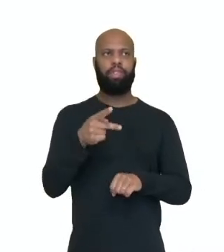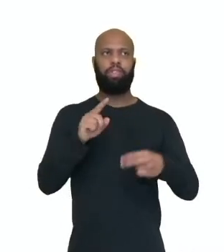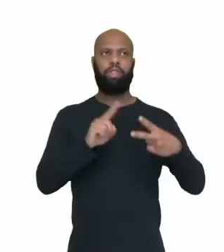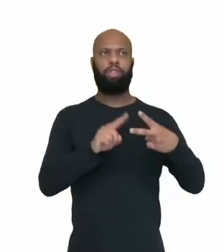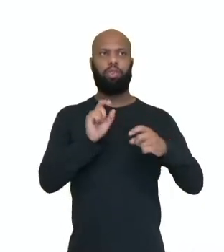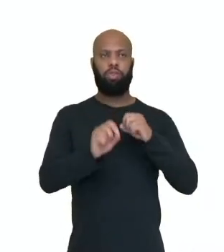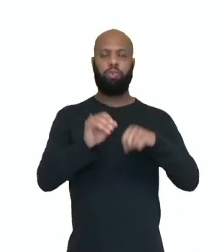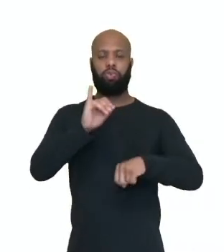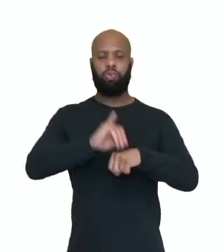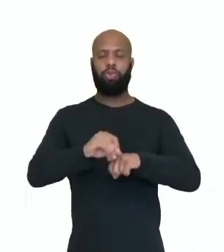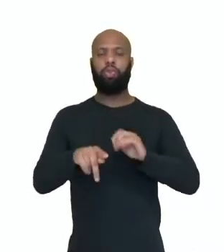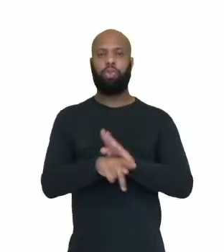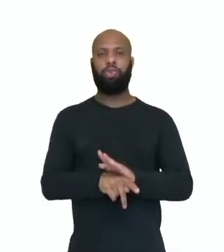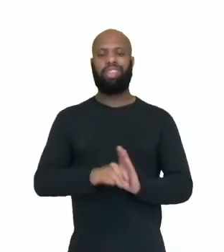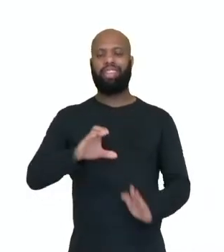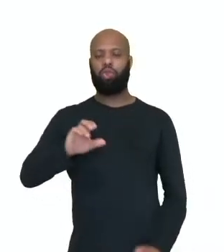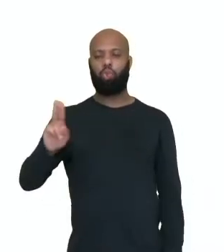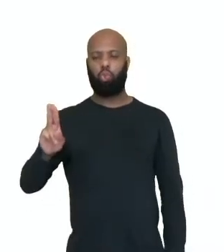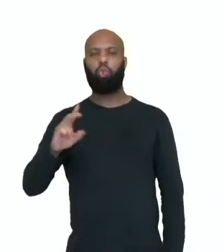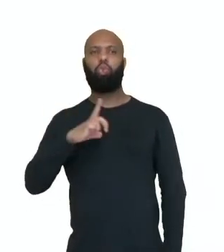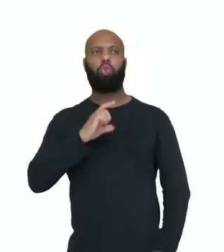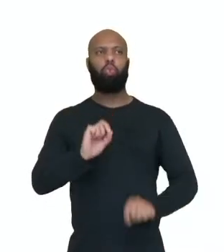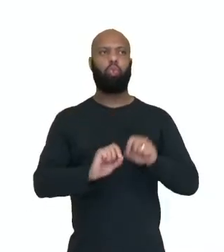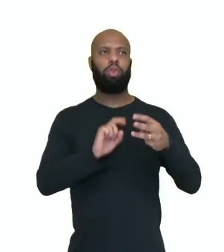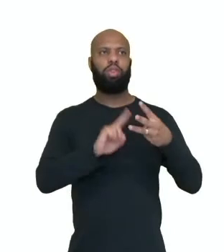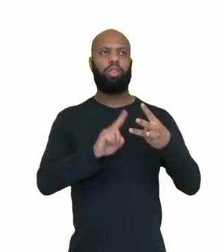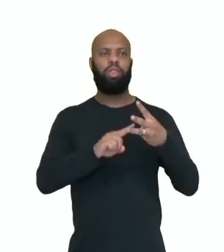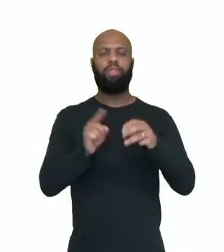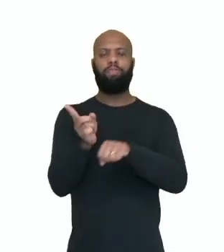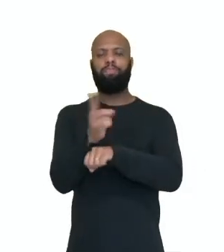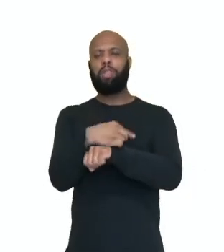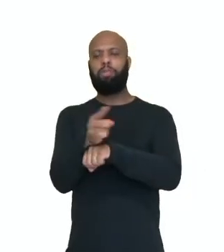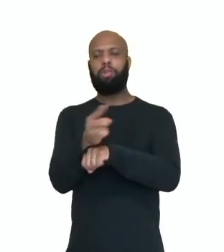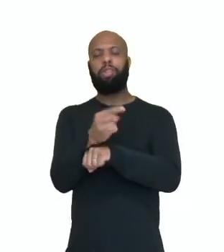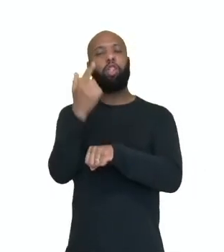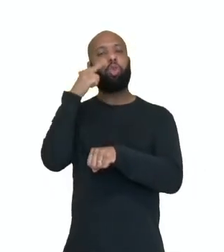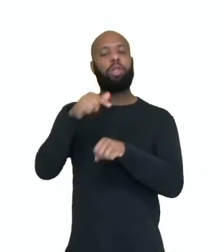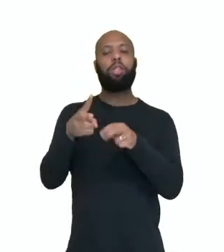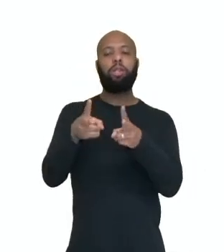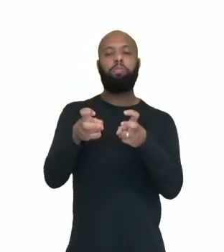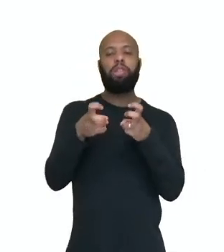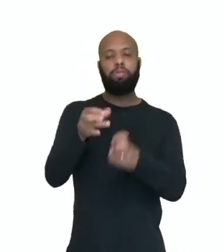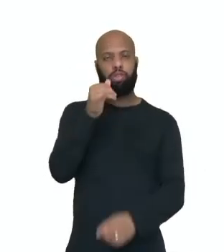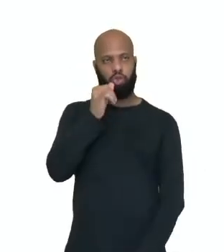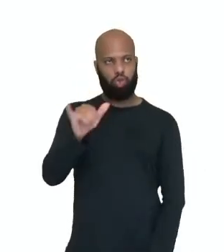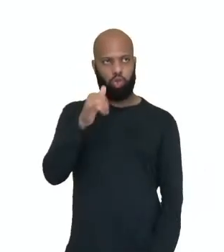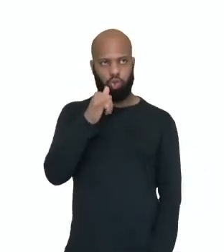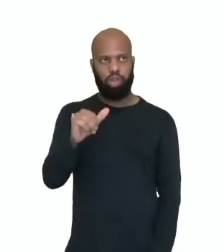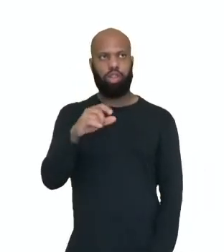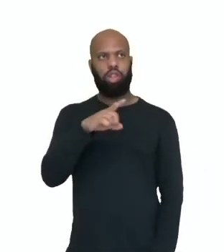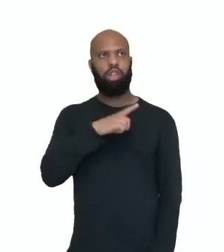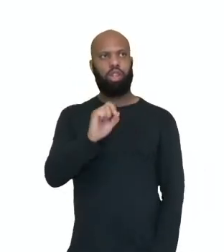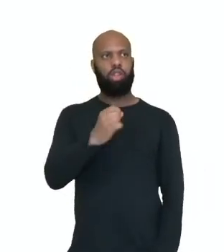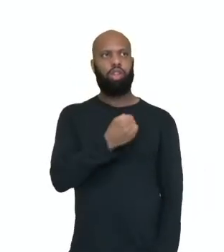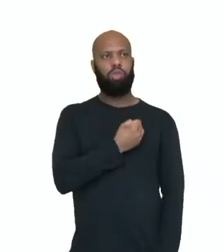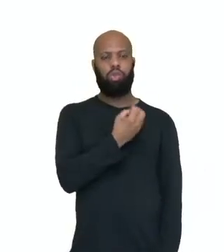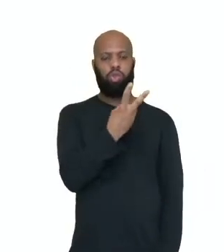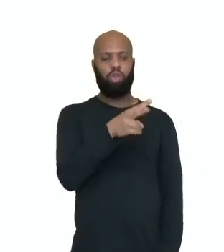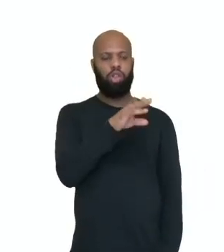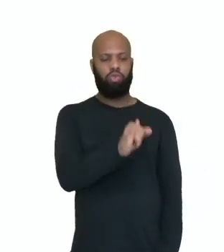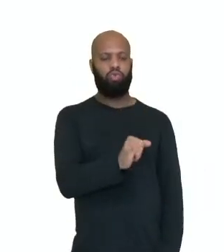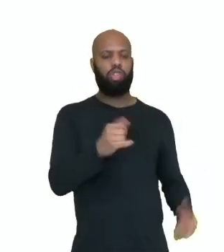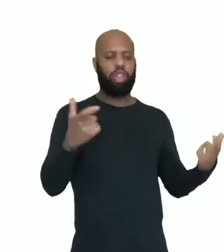é o objeto de cobre e o 3 é um amperímetro. Então, olha só, no polo negativo, 2, haverá a redução